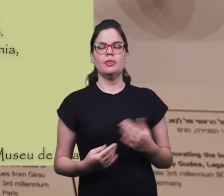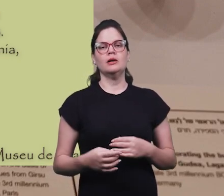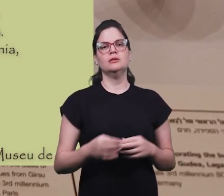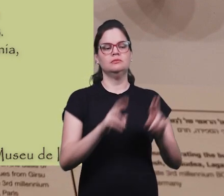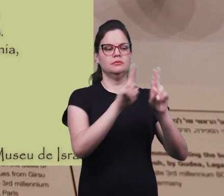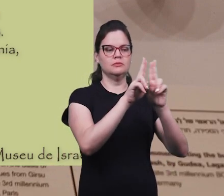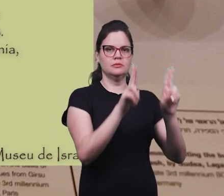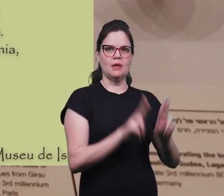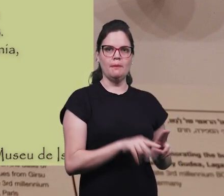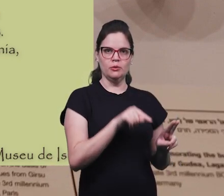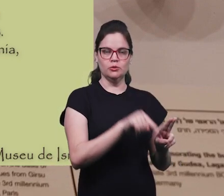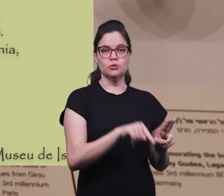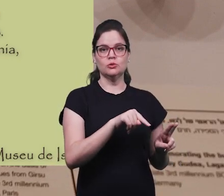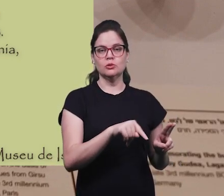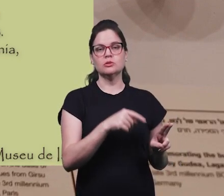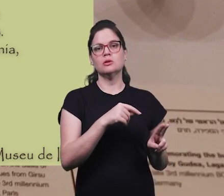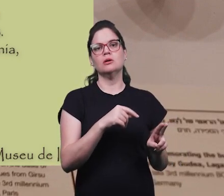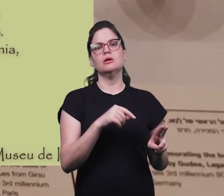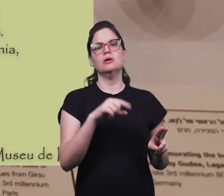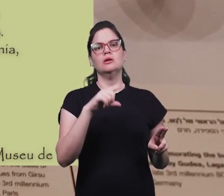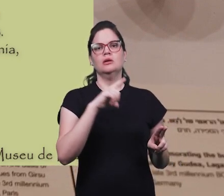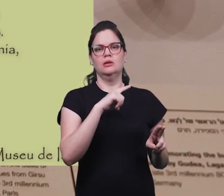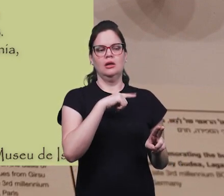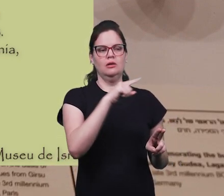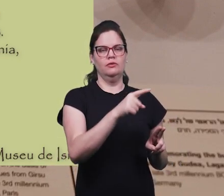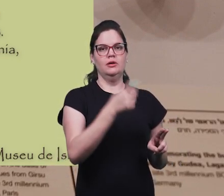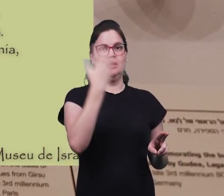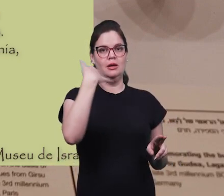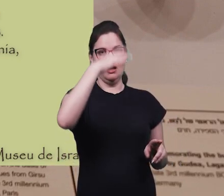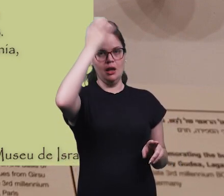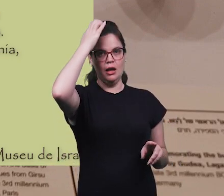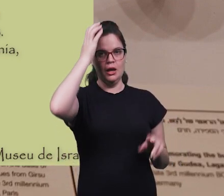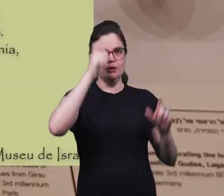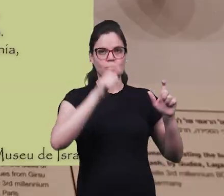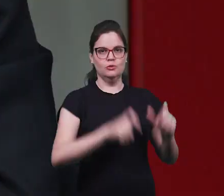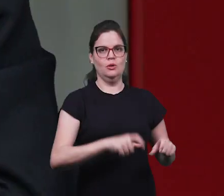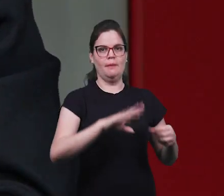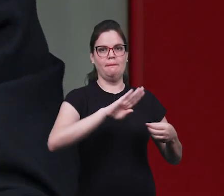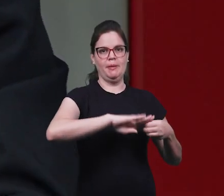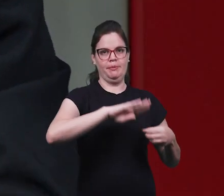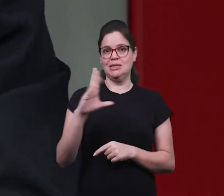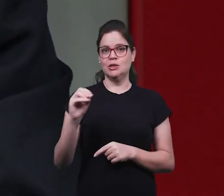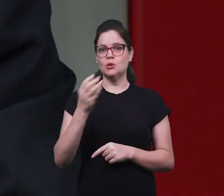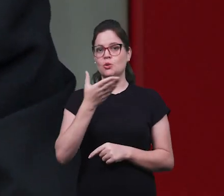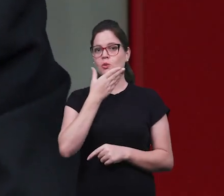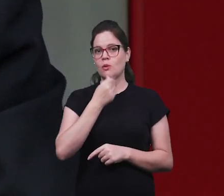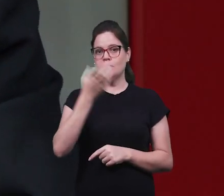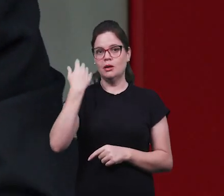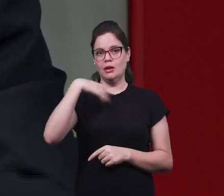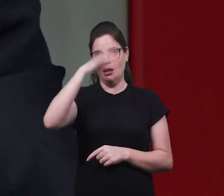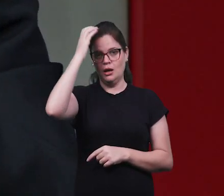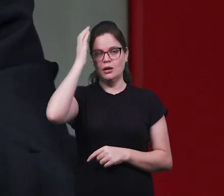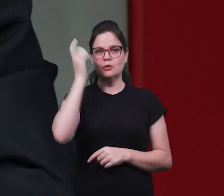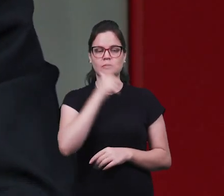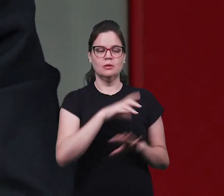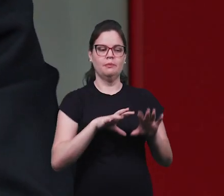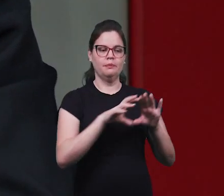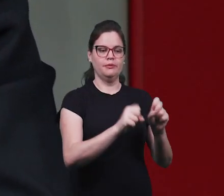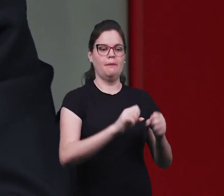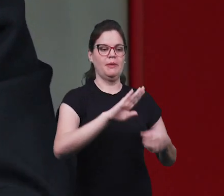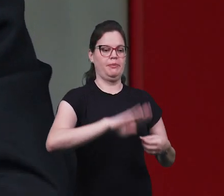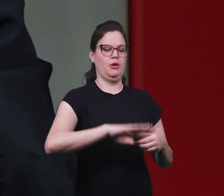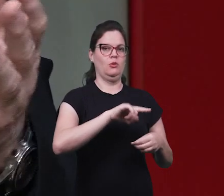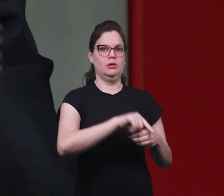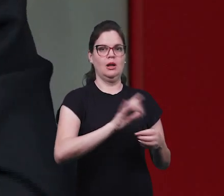o Império Medo-Persa conquista através de Ciro. E hoje nós vamos contar agora a